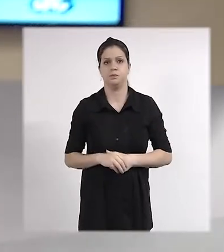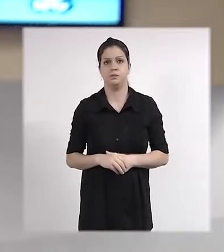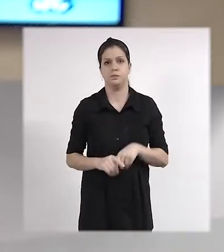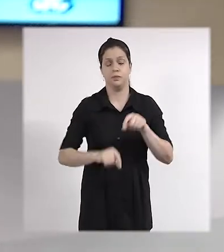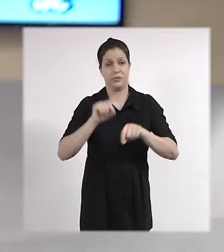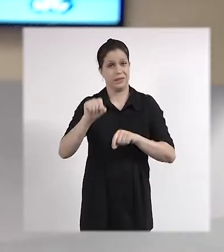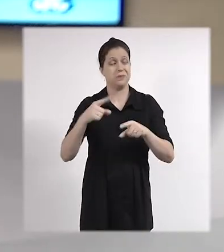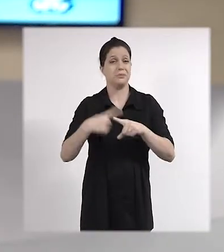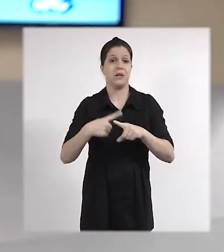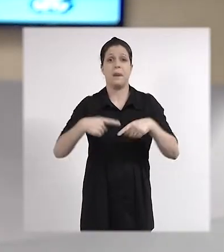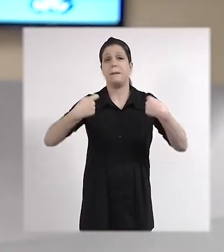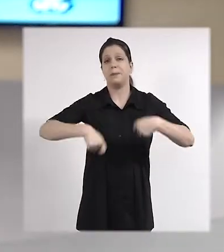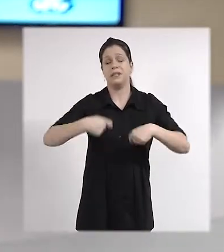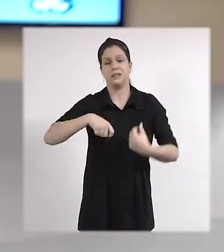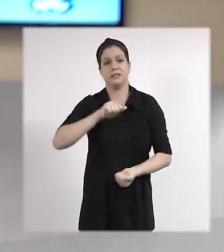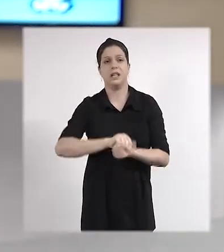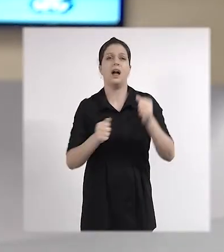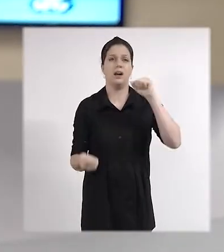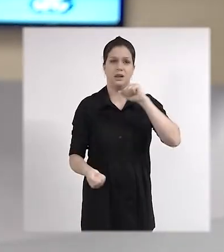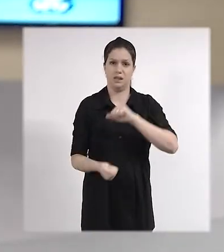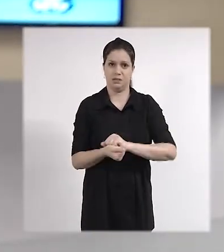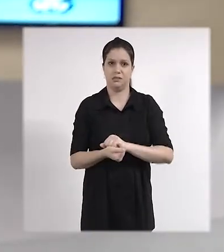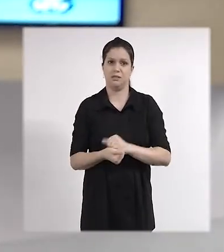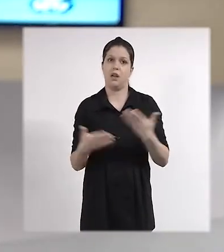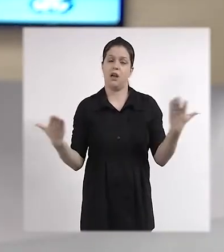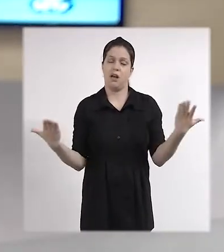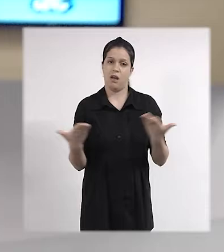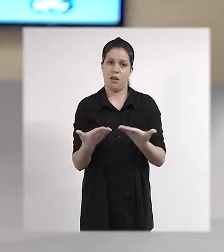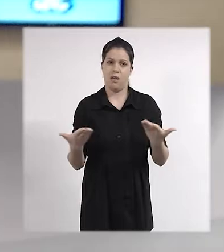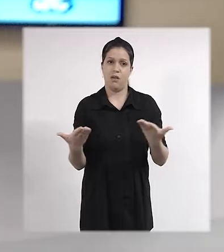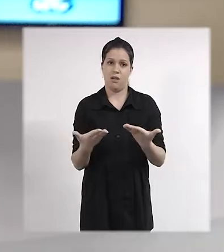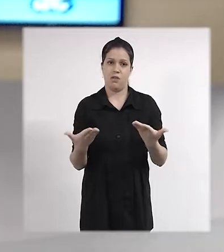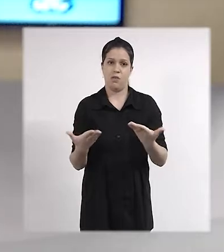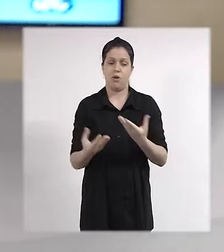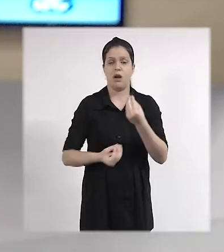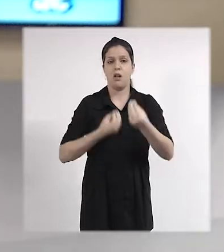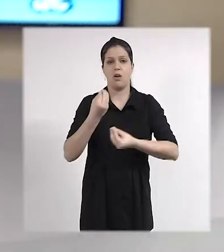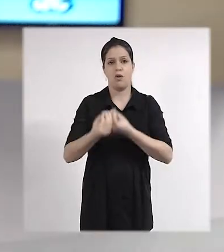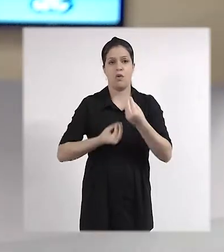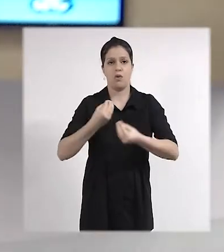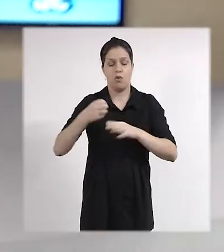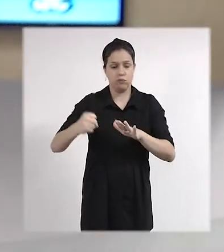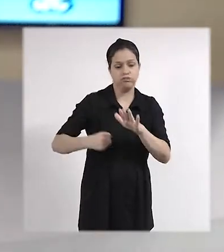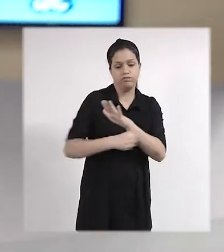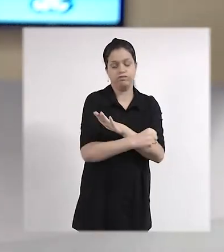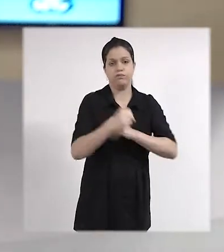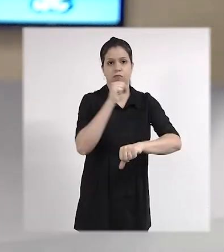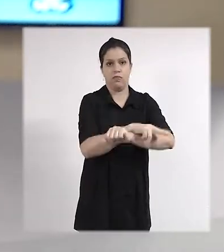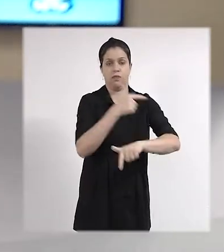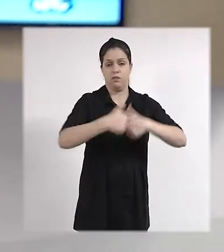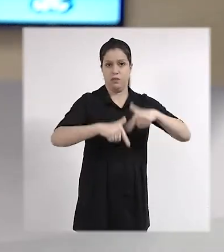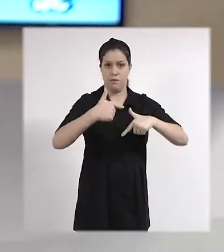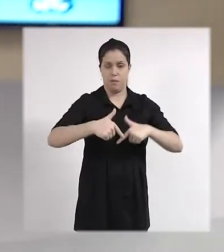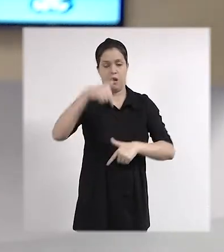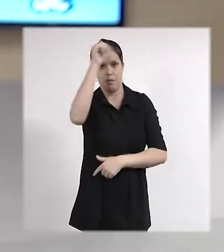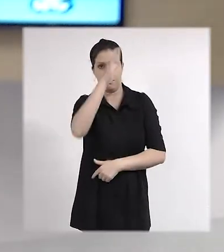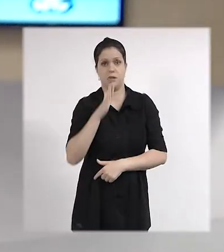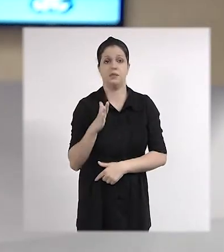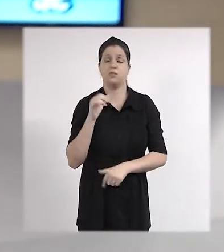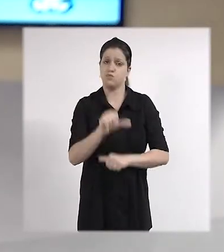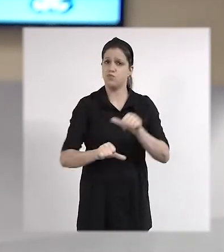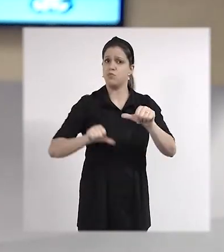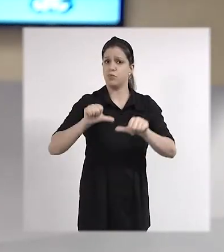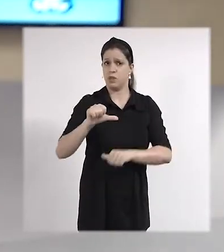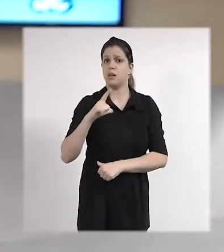legislação trabalhista, justificada na necessidade de adequações ao atual cenário da empregabilidade